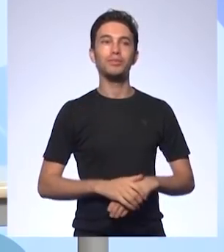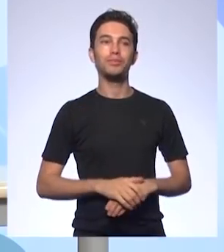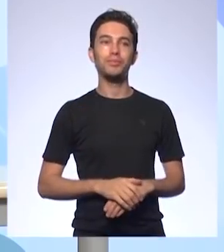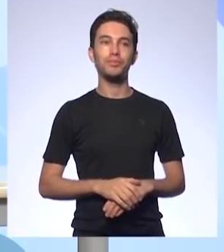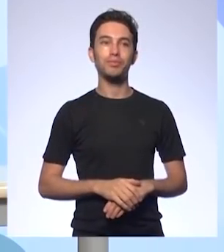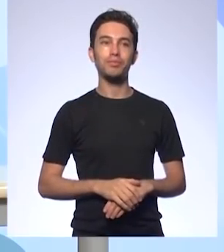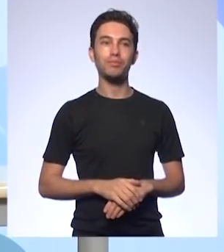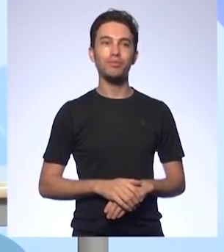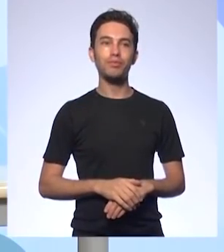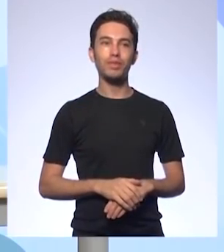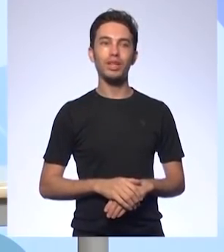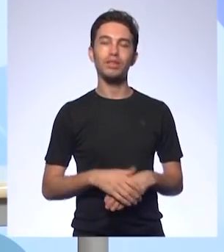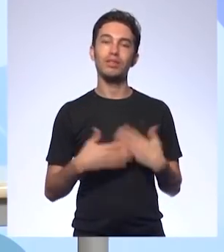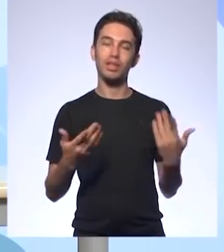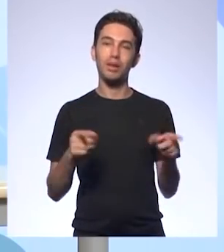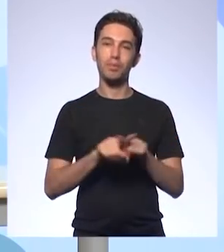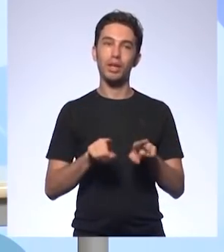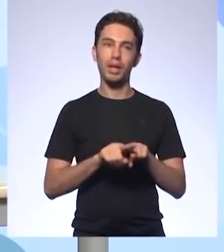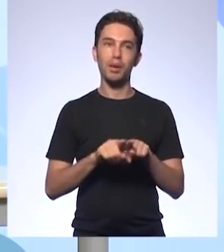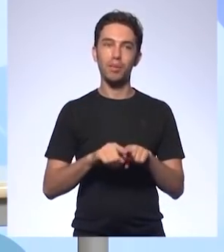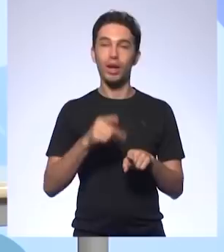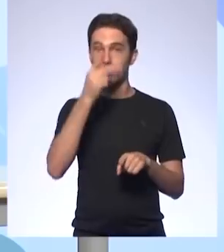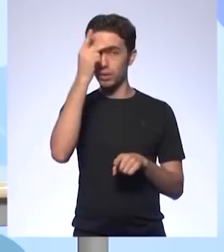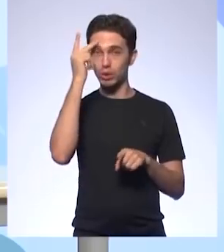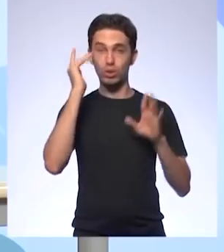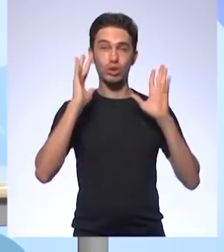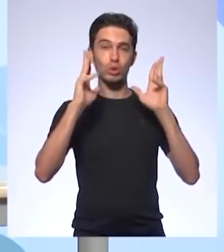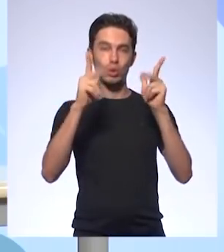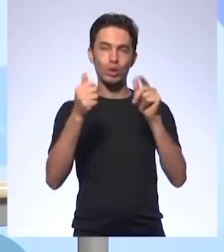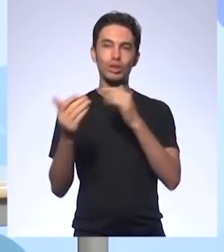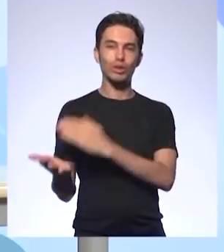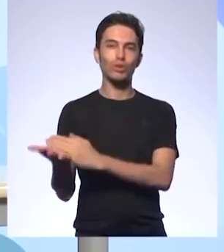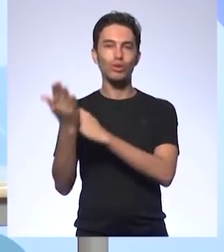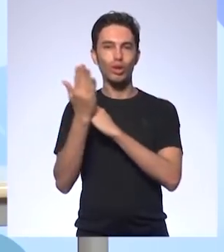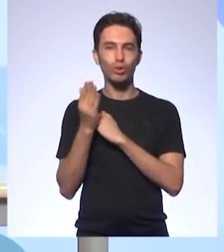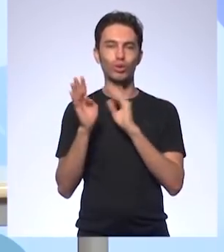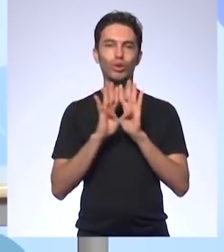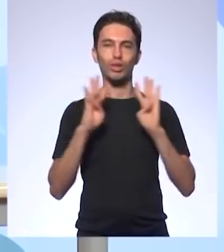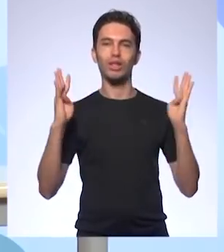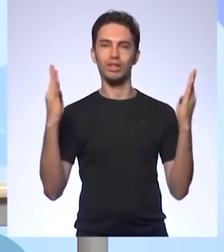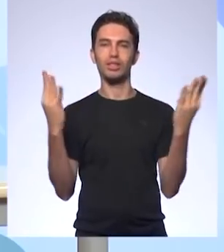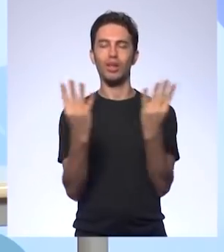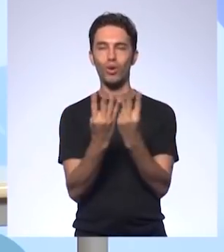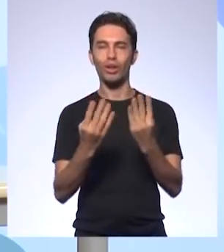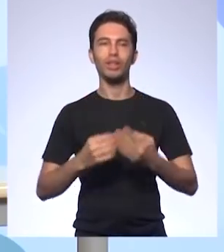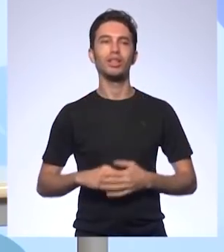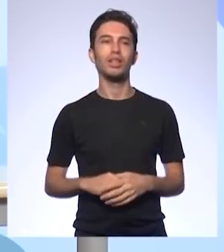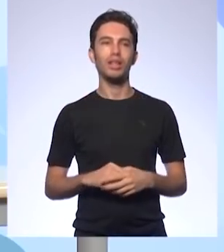E também para todas as pessoas que nos ajudaram nessa quarentena,